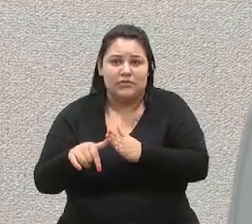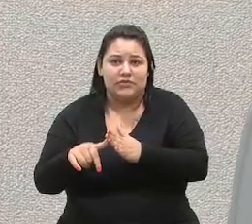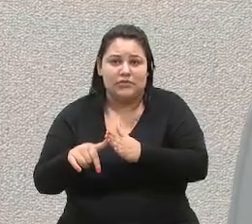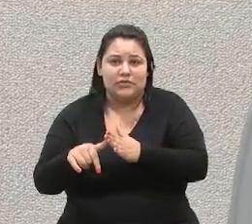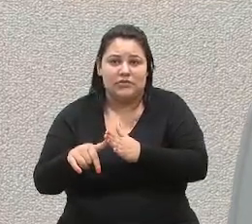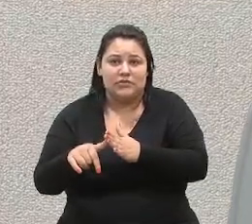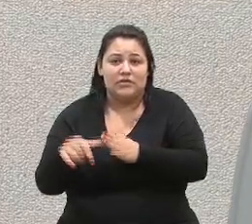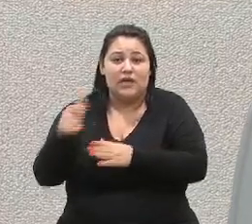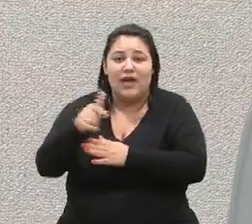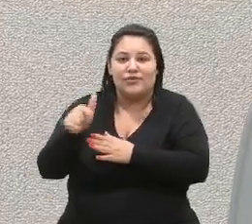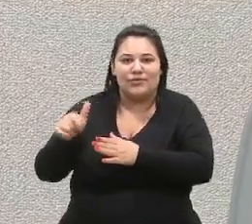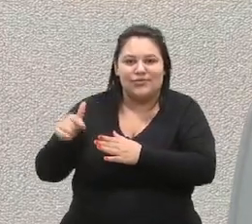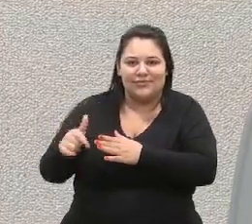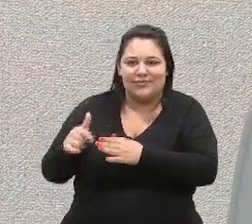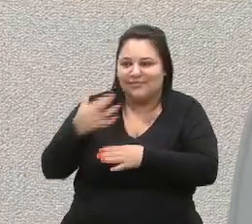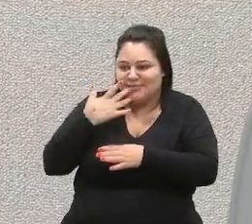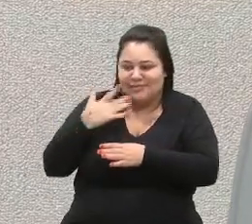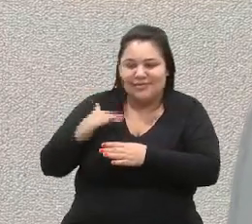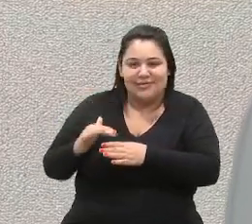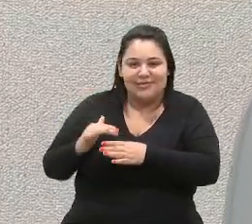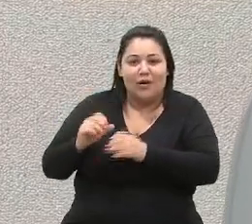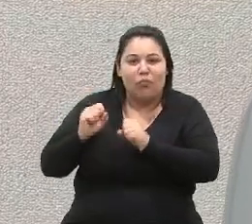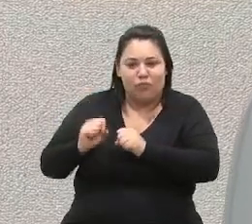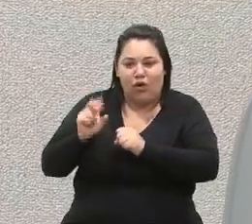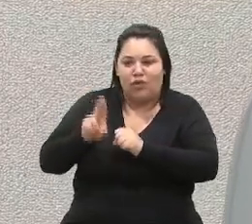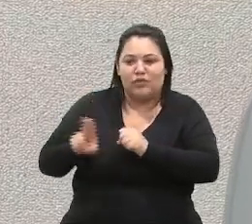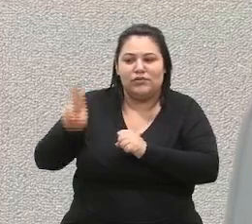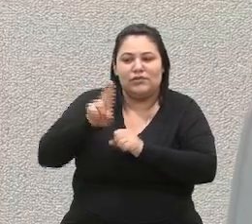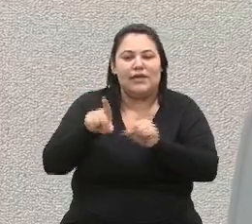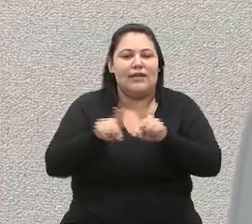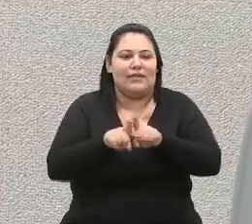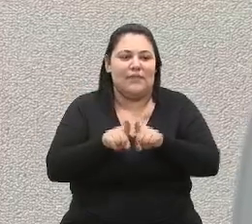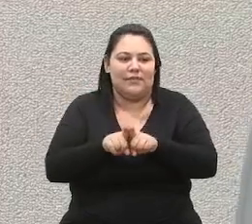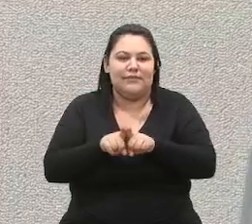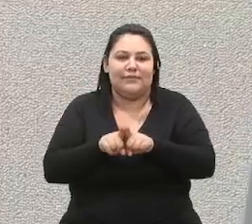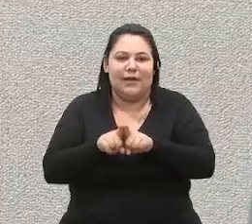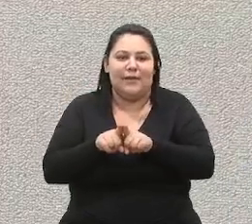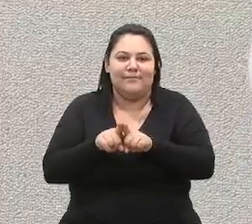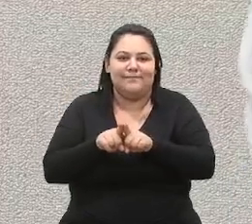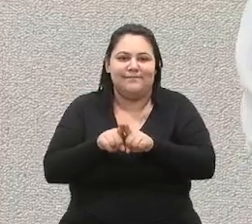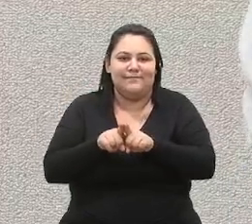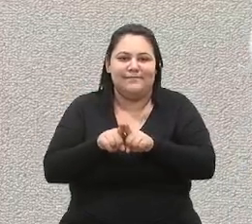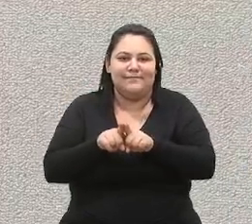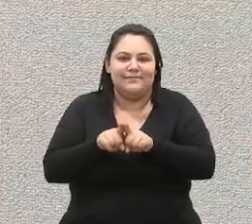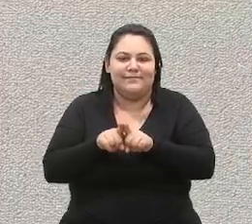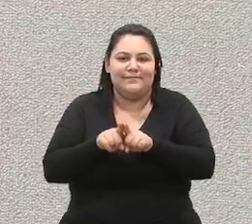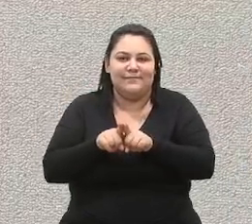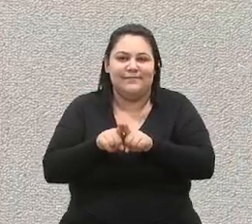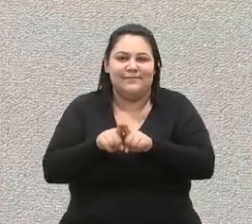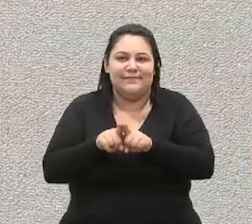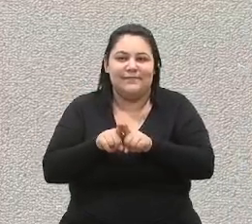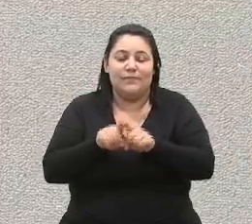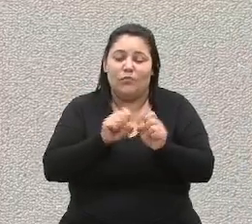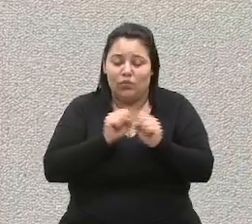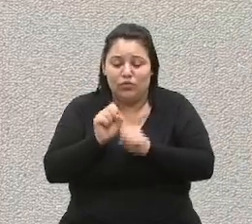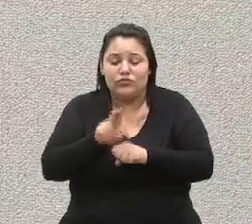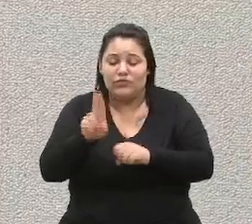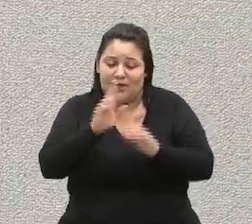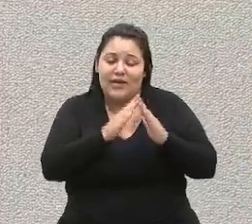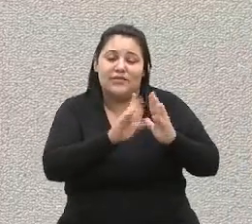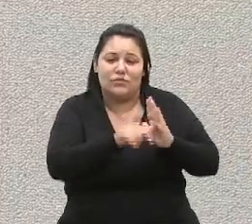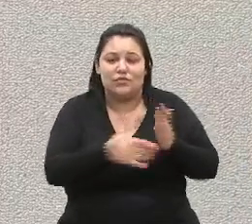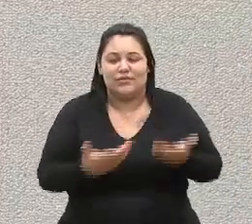as outras gerações vão poder utilizar também daquele imóvel. Então, eu quero aqui